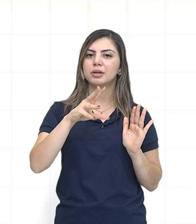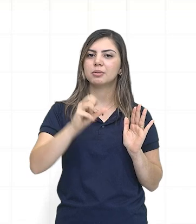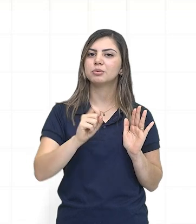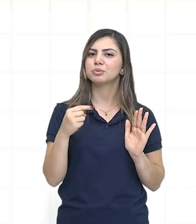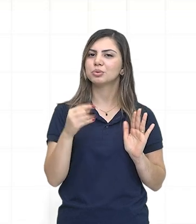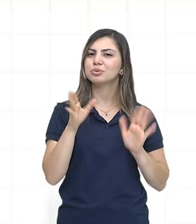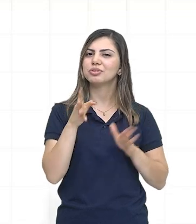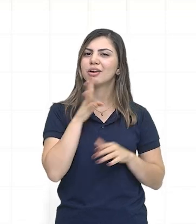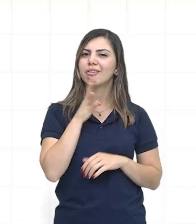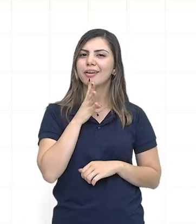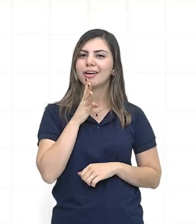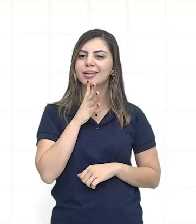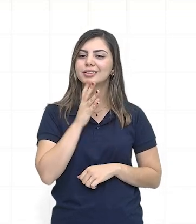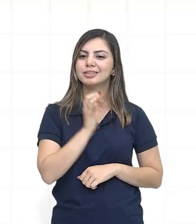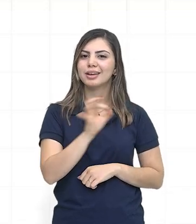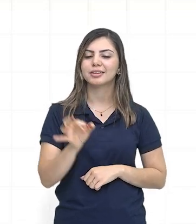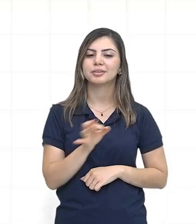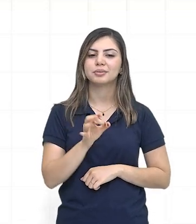conhece?